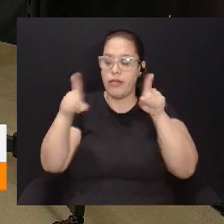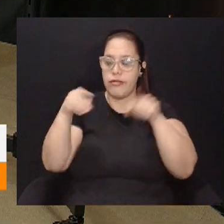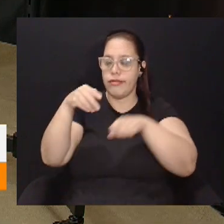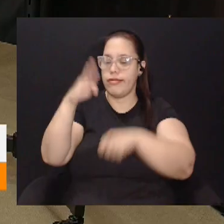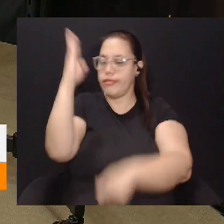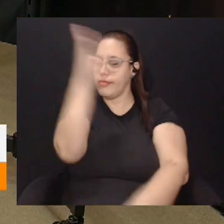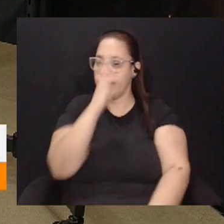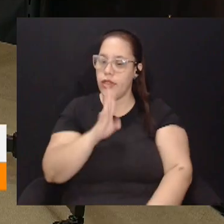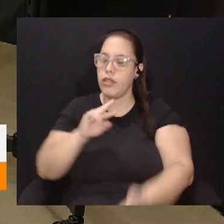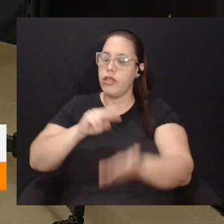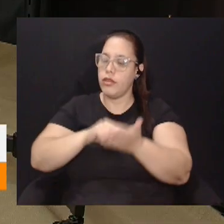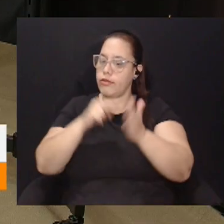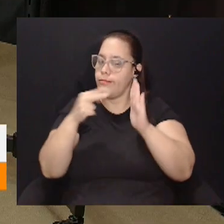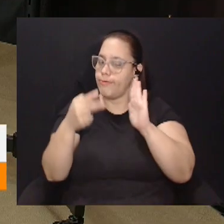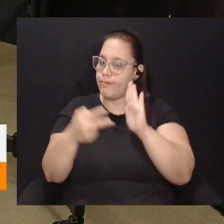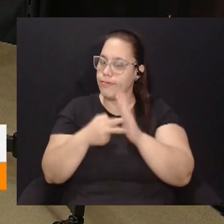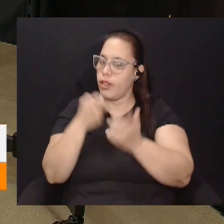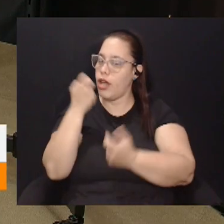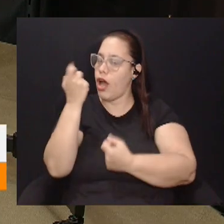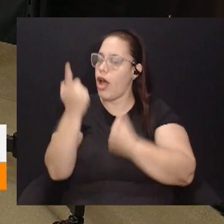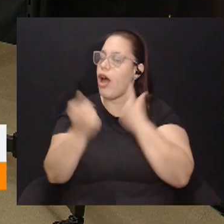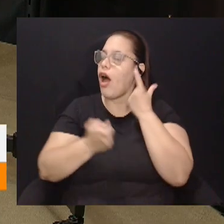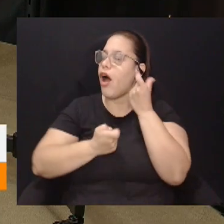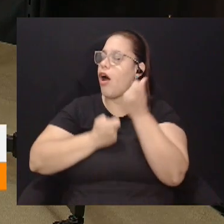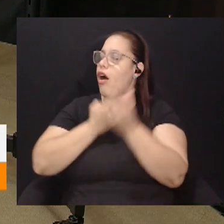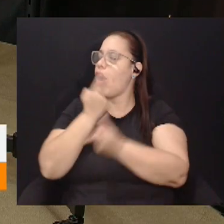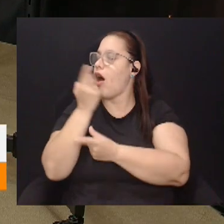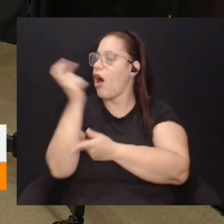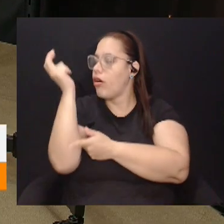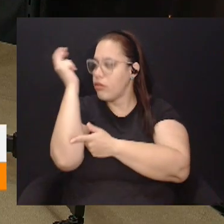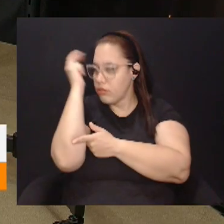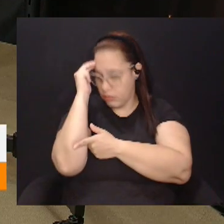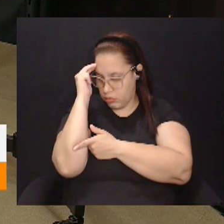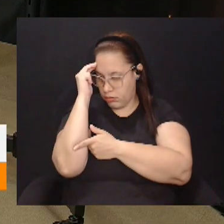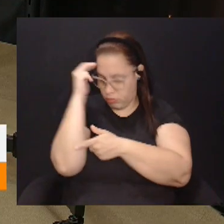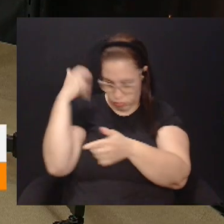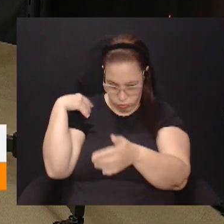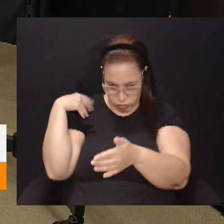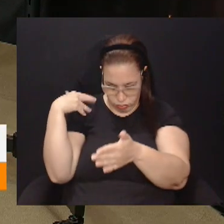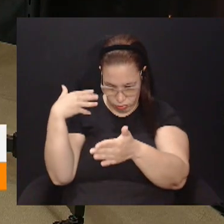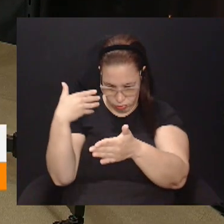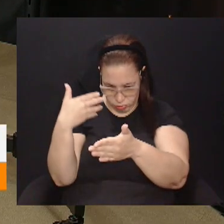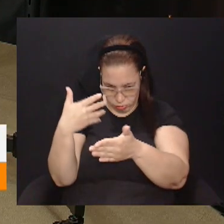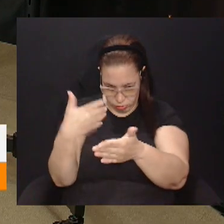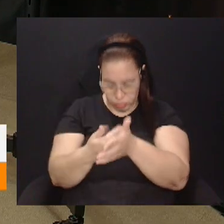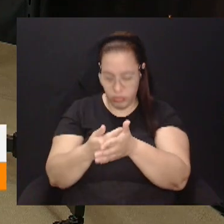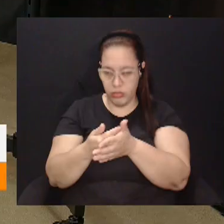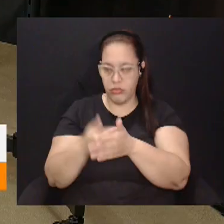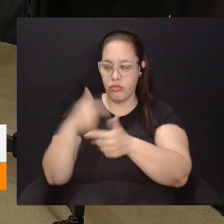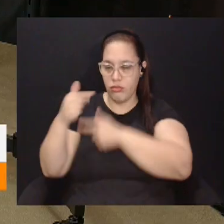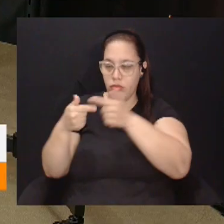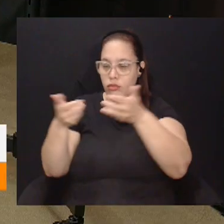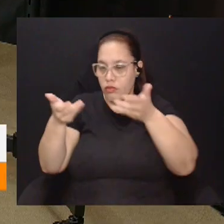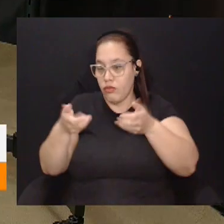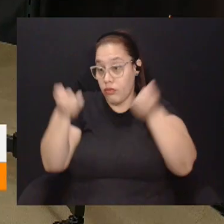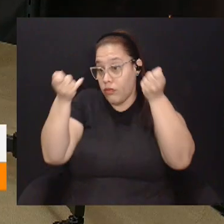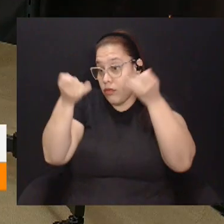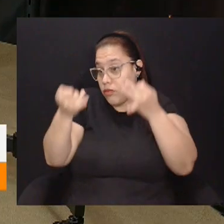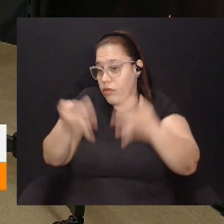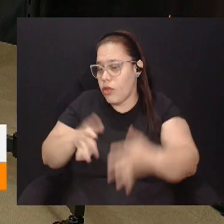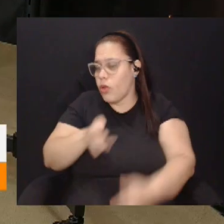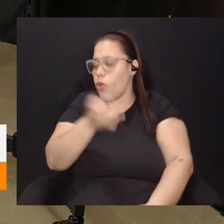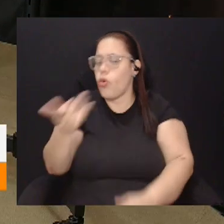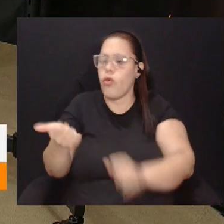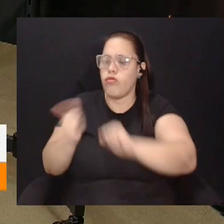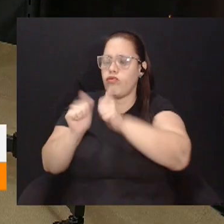ressignificando algumas situações dessa cultura que atravessa gerações, né. Eu gostaria que o senhor trouxesse para a gente qual que é a sua avaliação, como é que o senhor